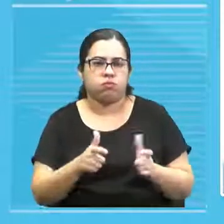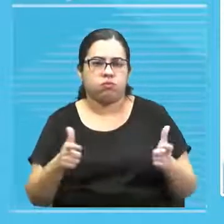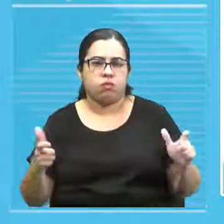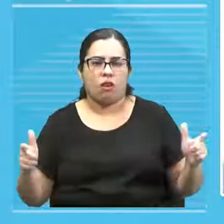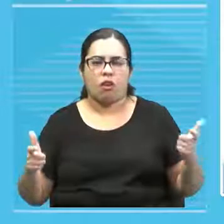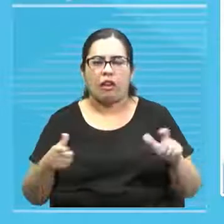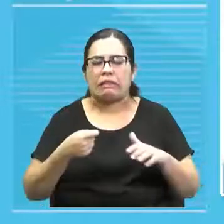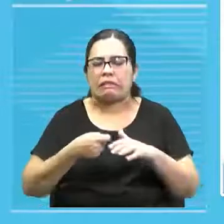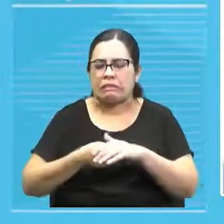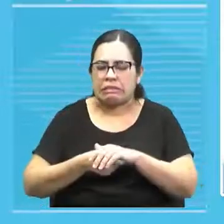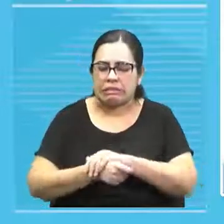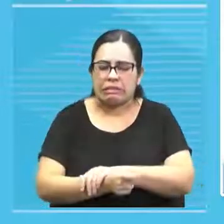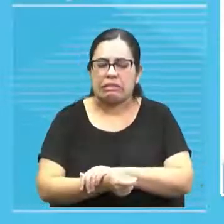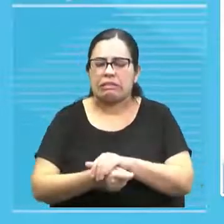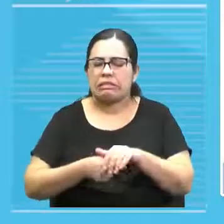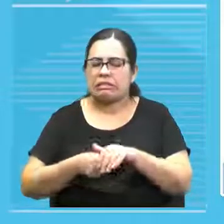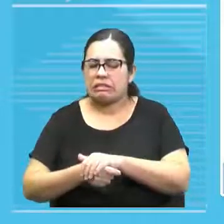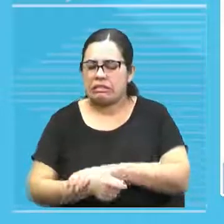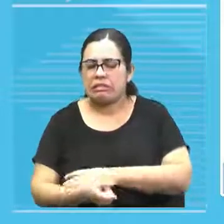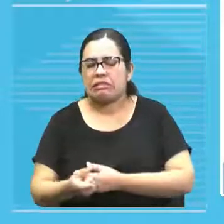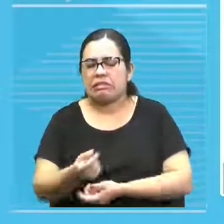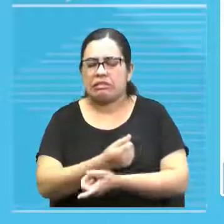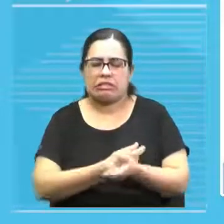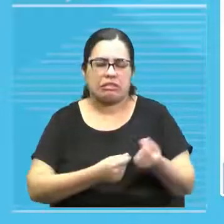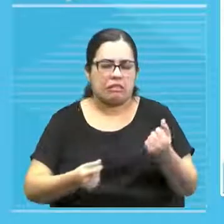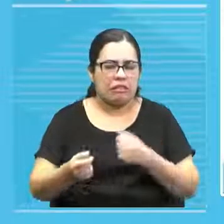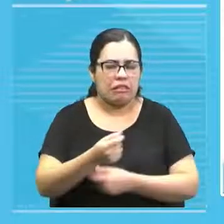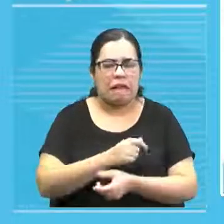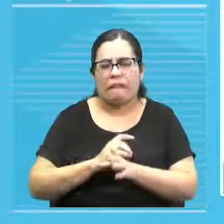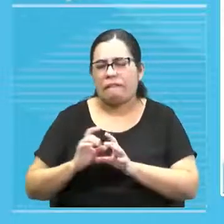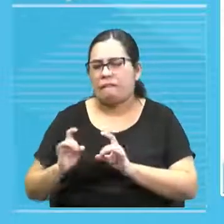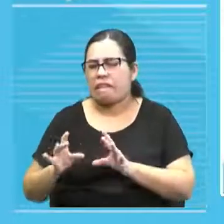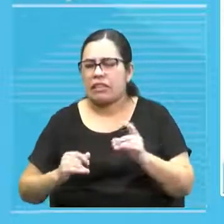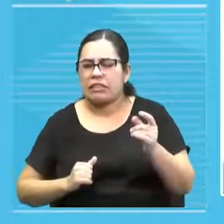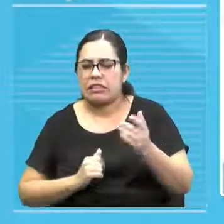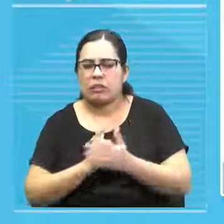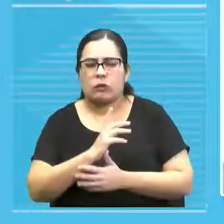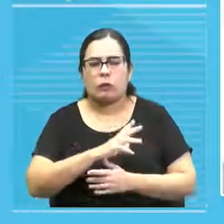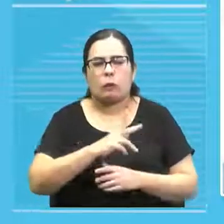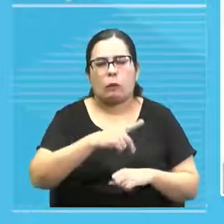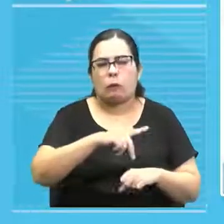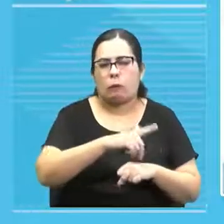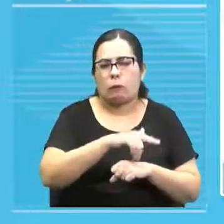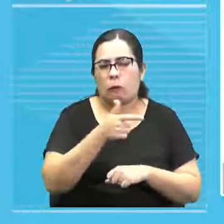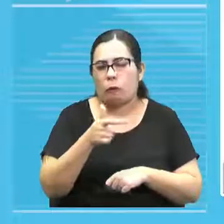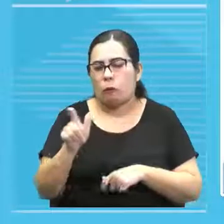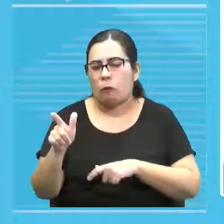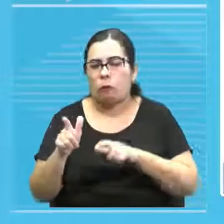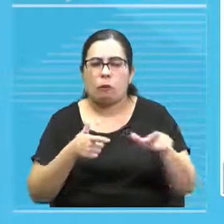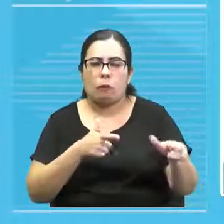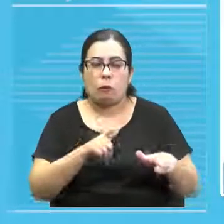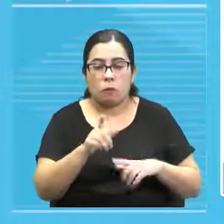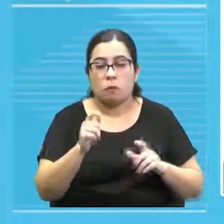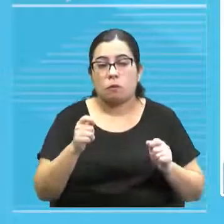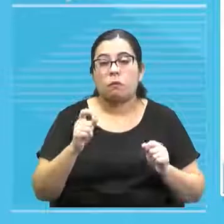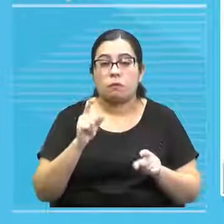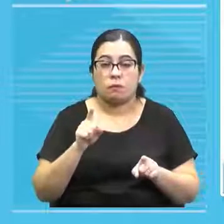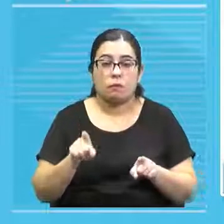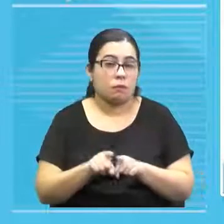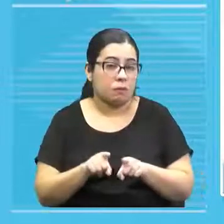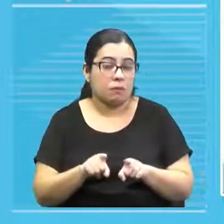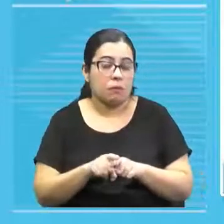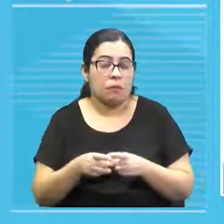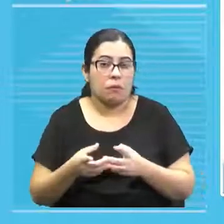de investimentos financeiros se movimentando rapidamente de um país para o outro você vê